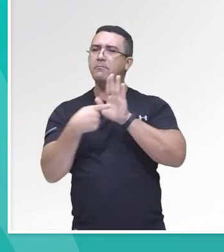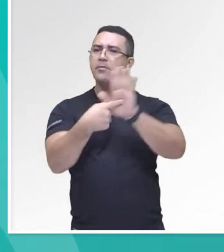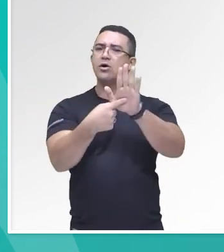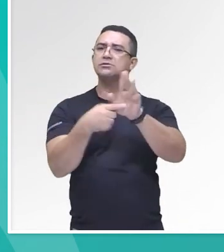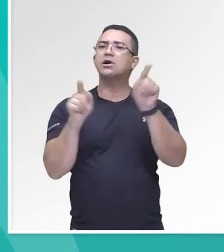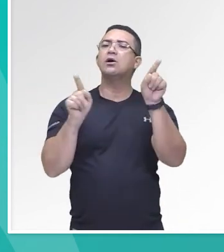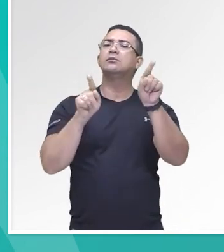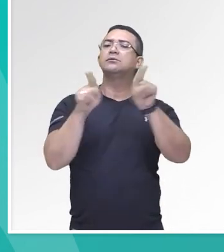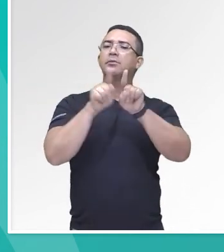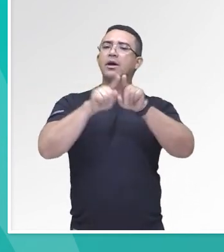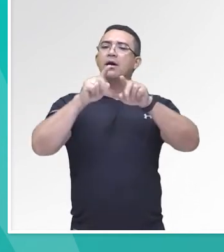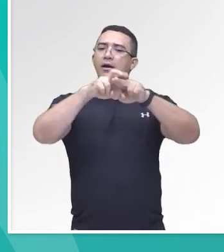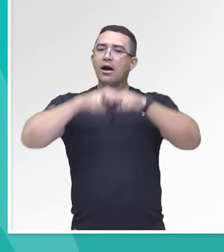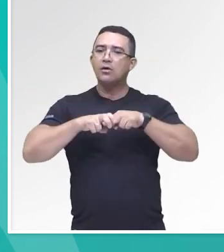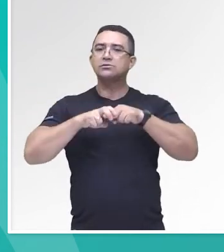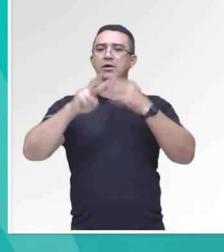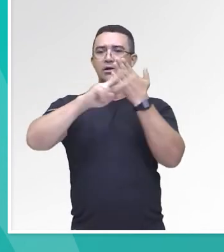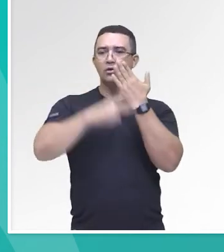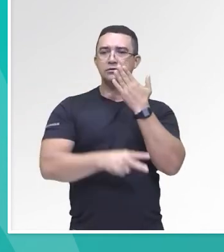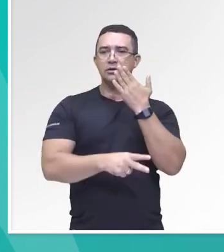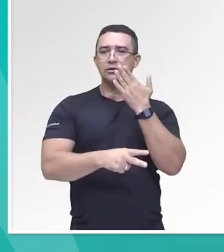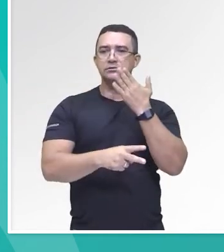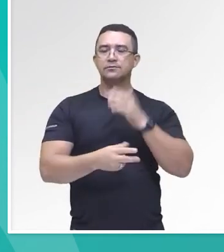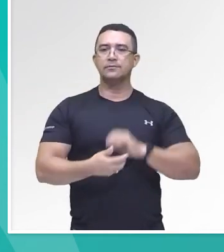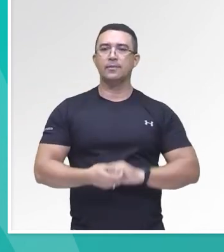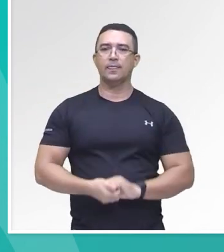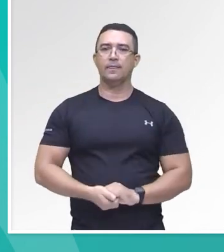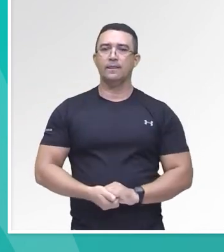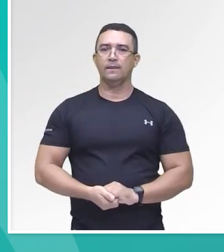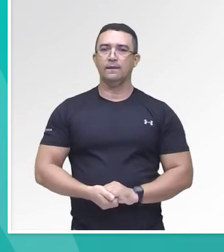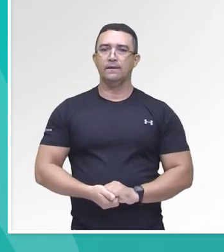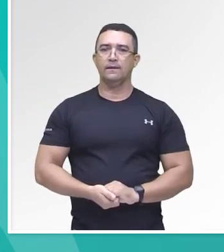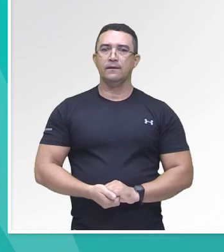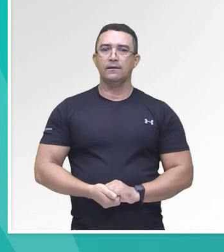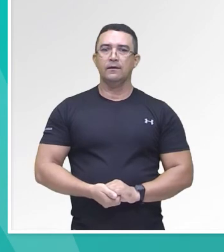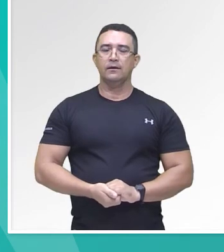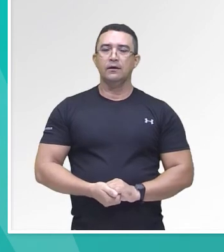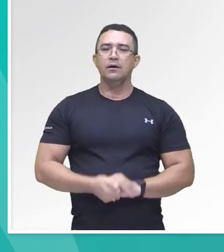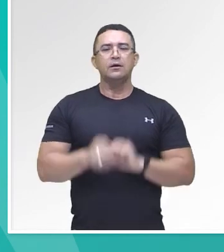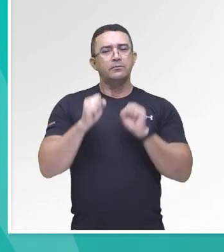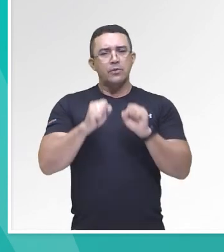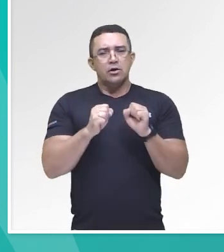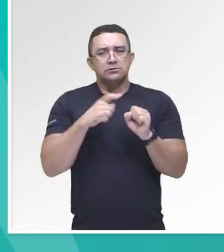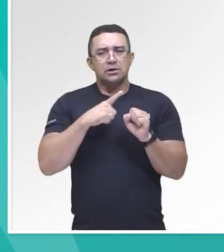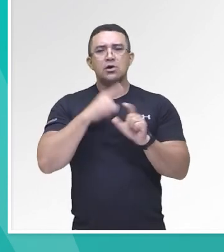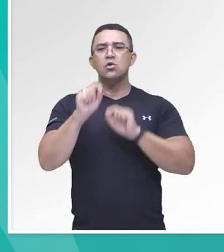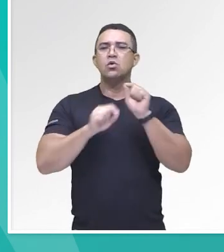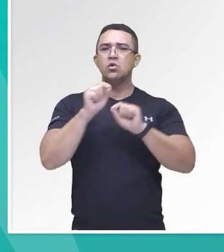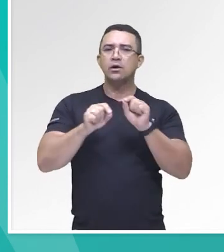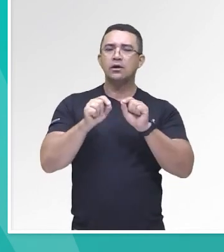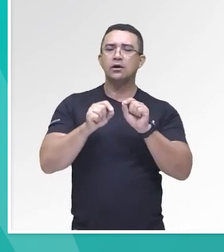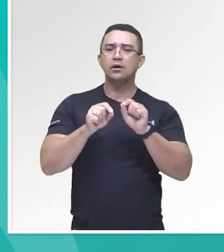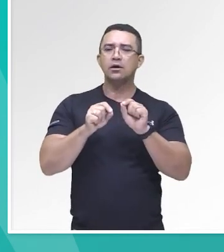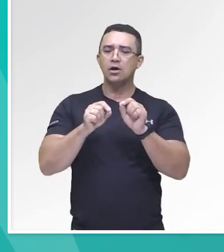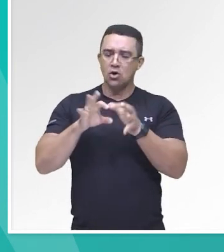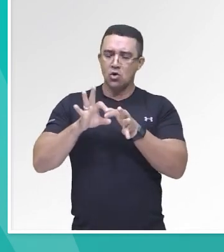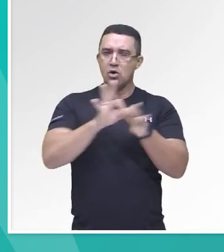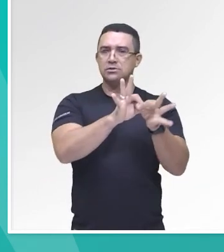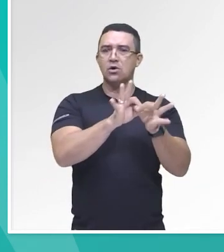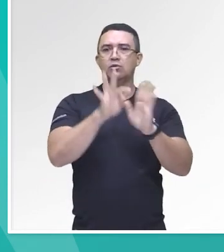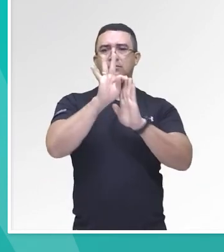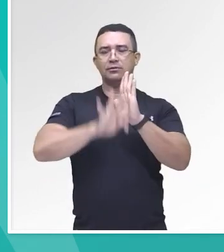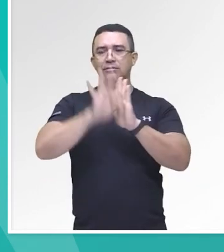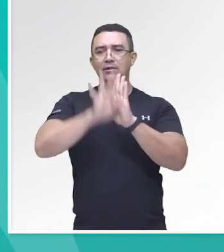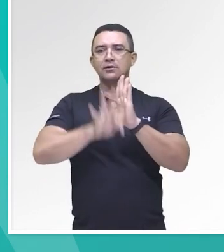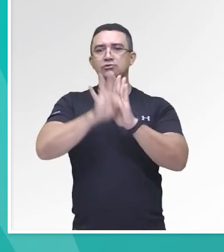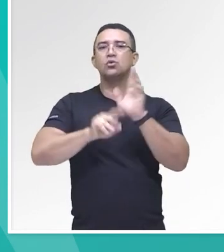coisa e a consequência de outra coisa. Beleza? Seguindo adiante, eu posso ter uma coesão textual bem construída